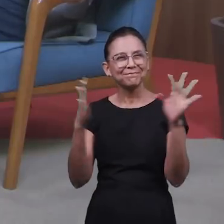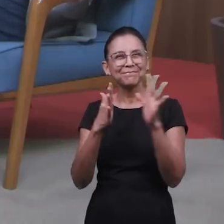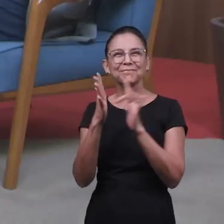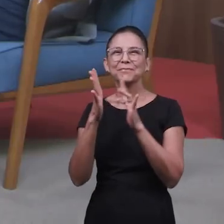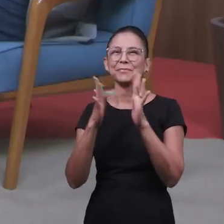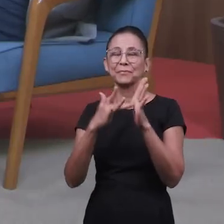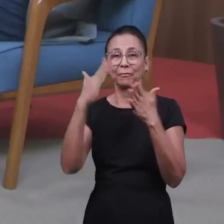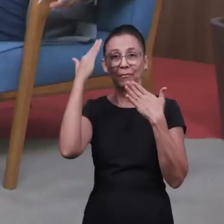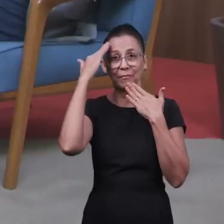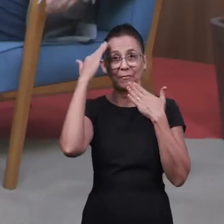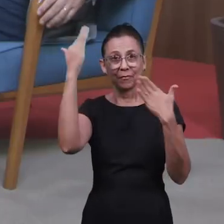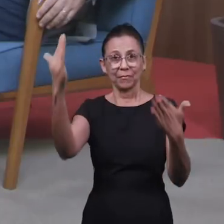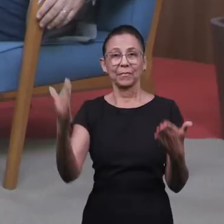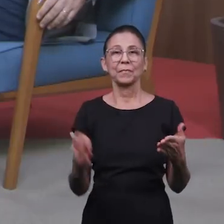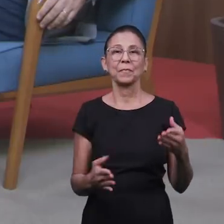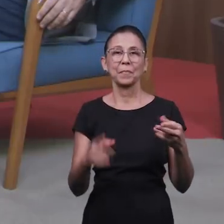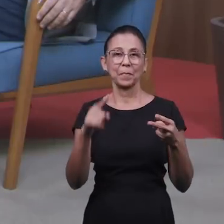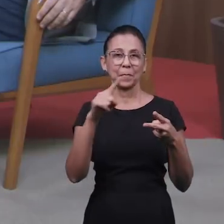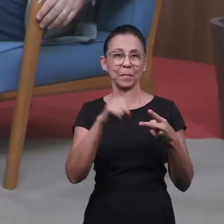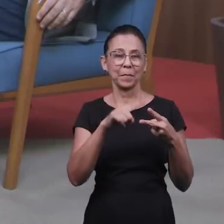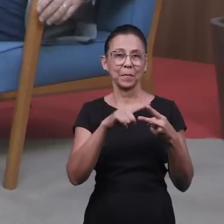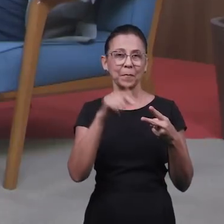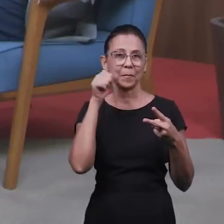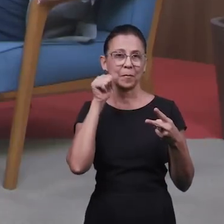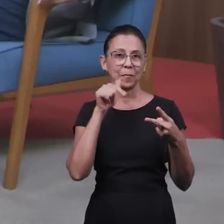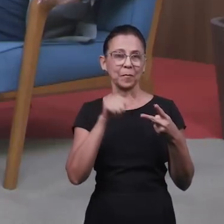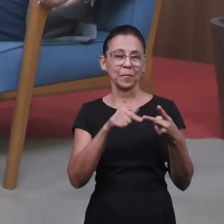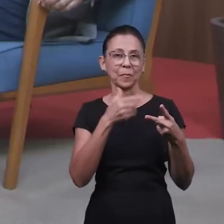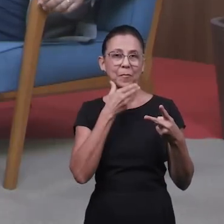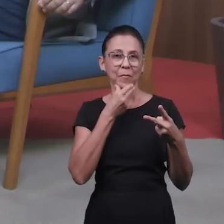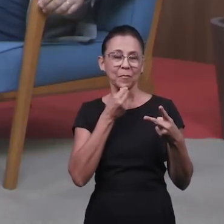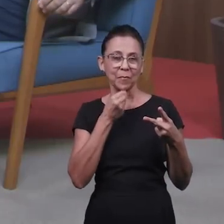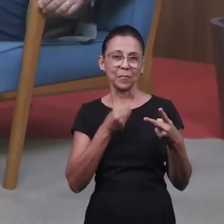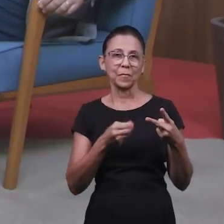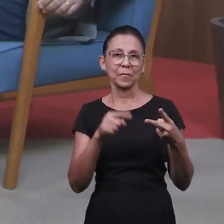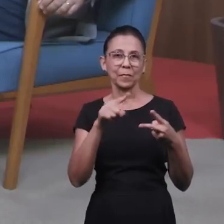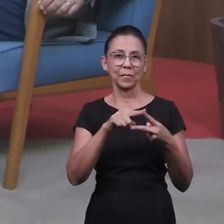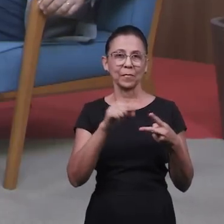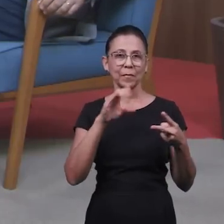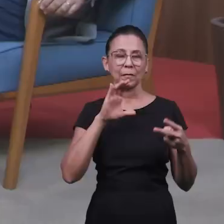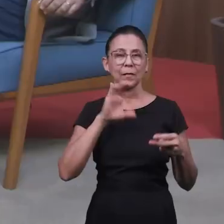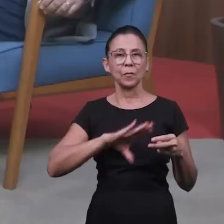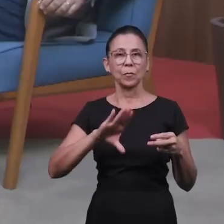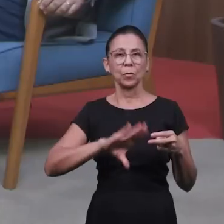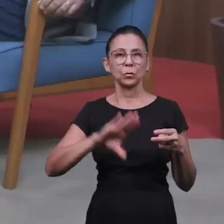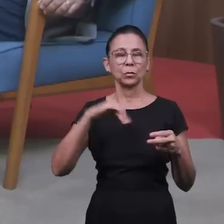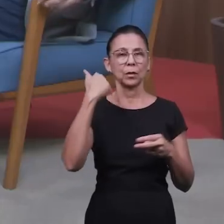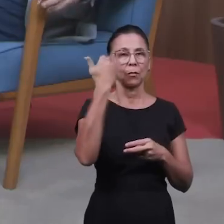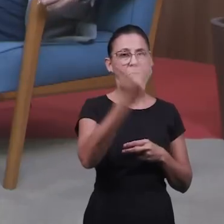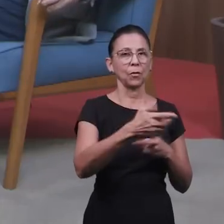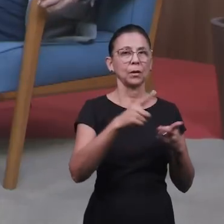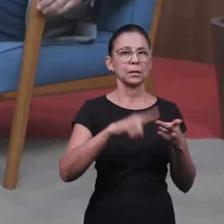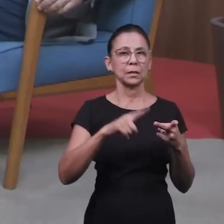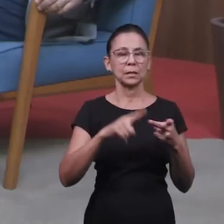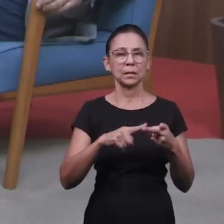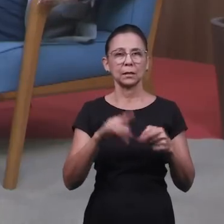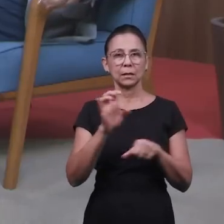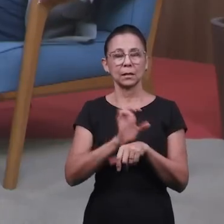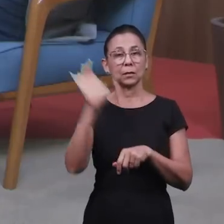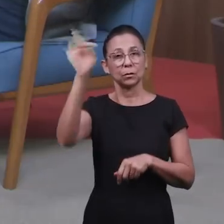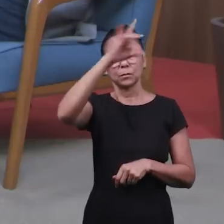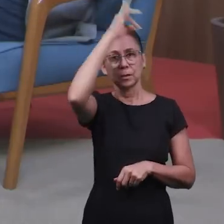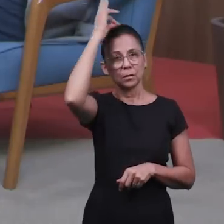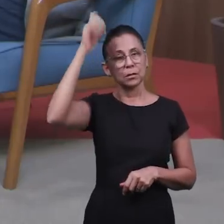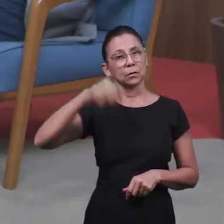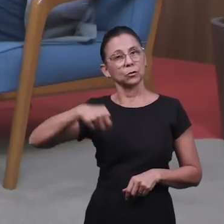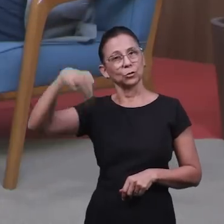agradeço a Raquel de Portugal, Valtair, aqui de Linhares, aqui próximo da cidade de Vitória, no estado do Espírito Santo, aqui no norte do estado.